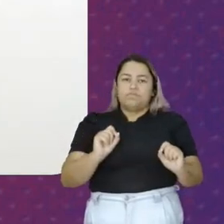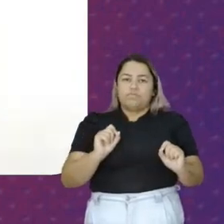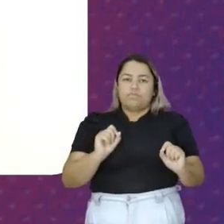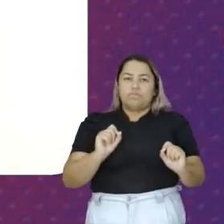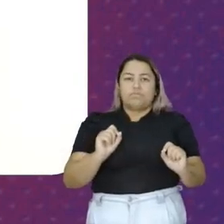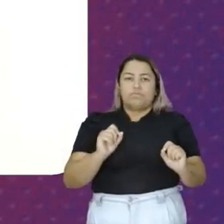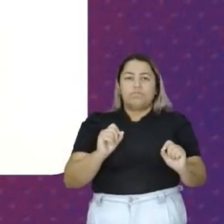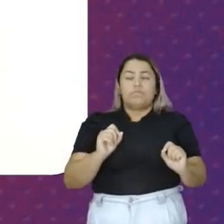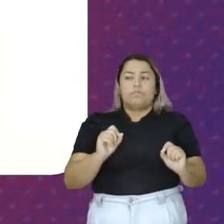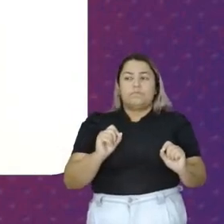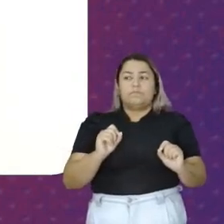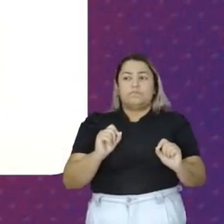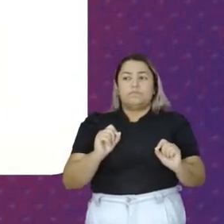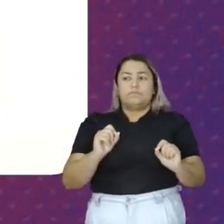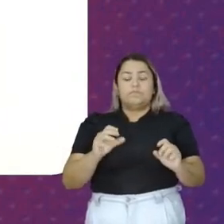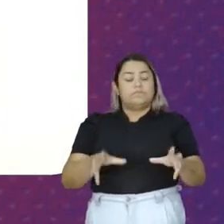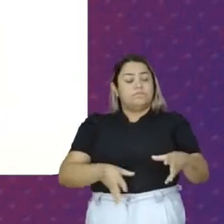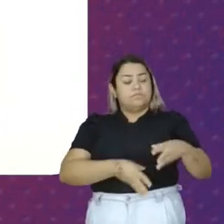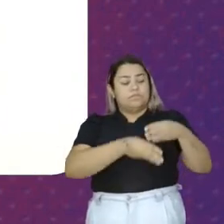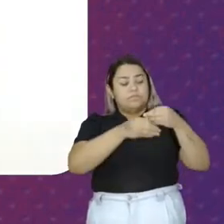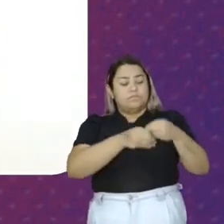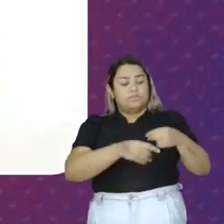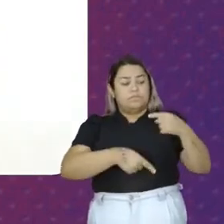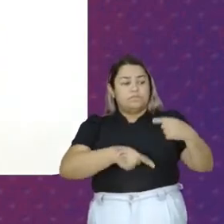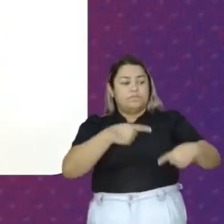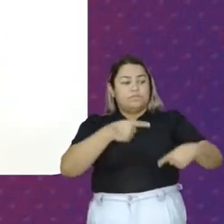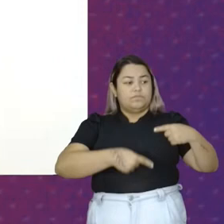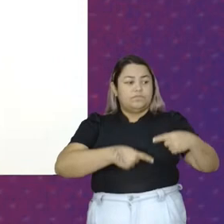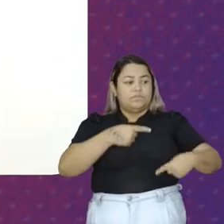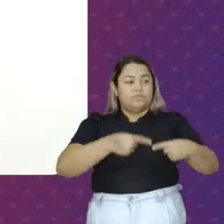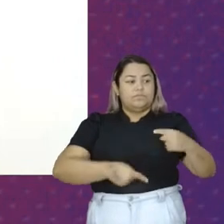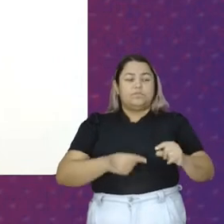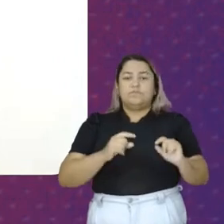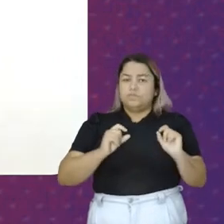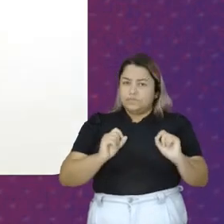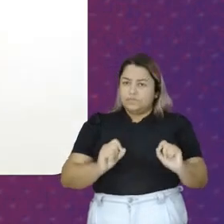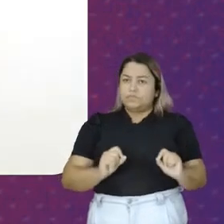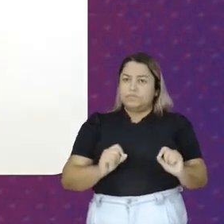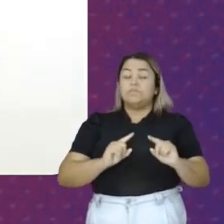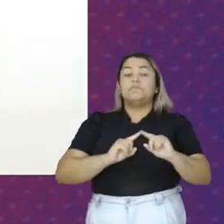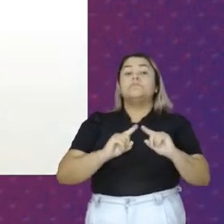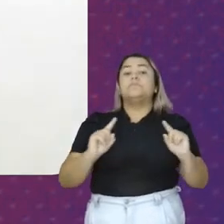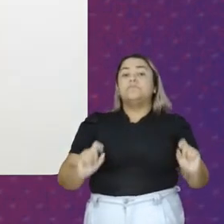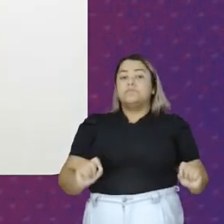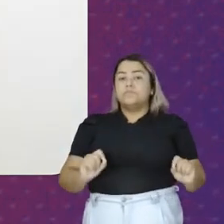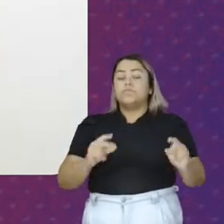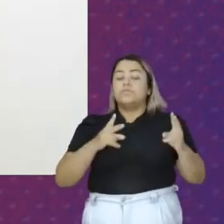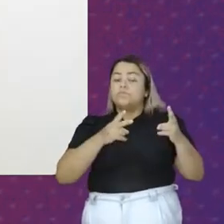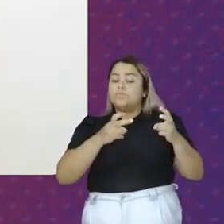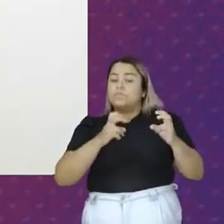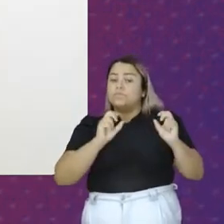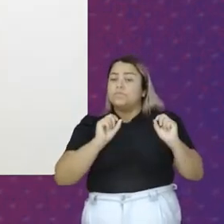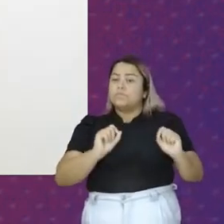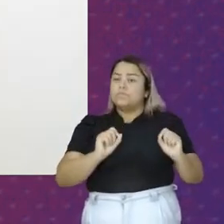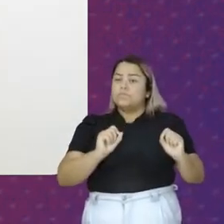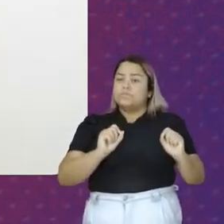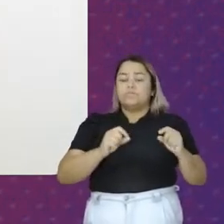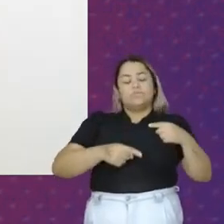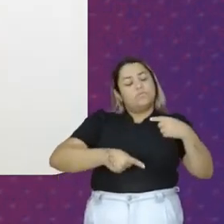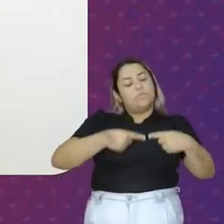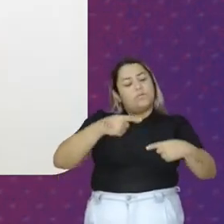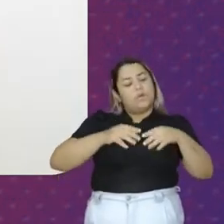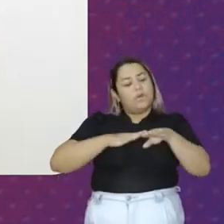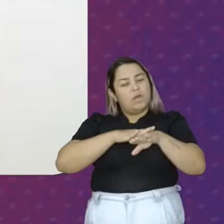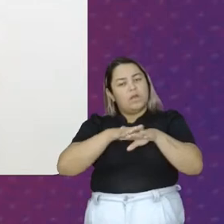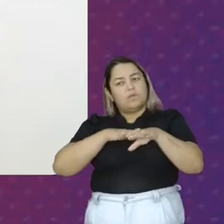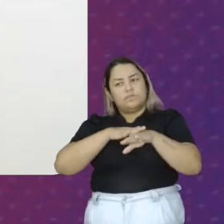para apimentar nosso diálogo, nossa discussão, né? Quais concepções dialogam com